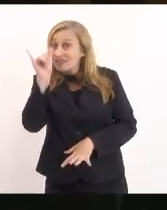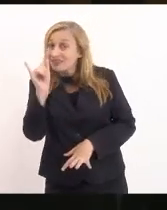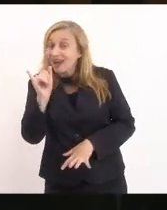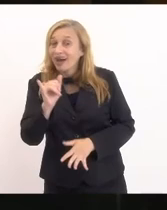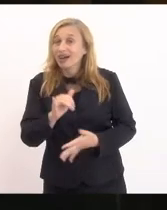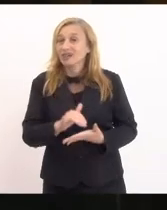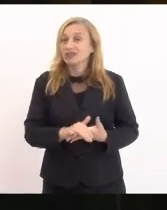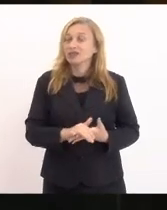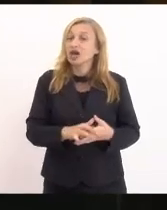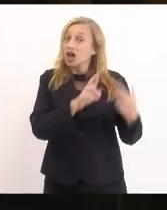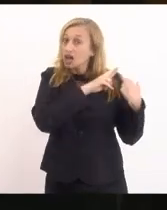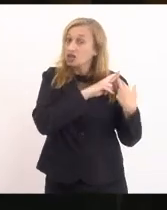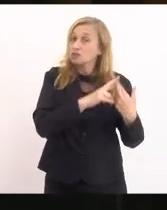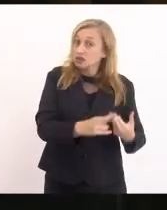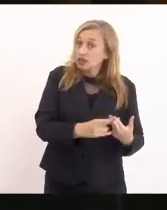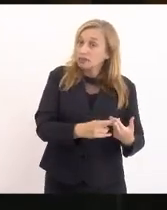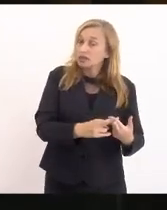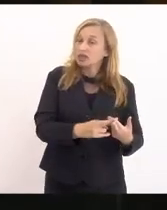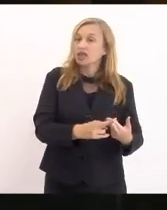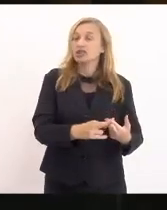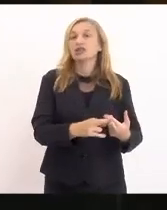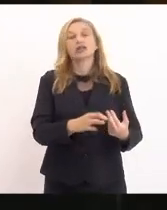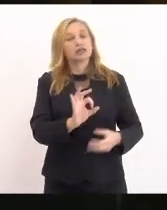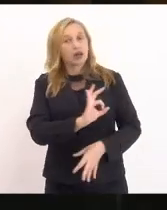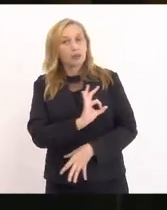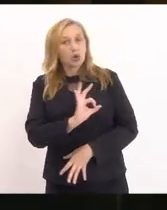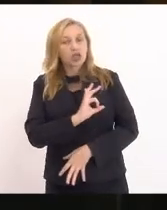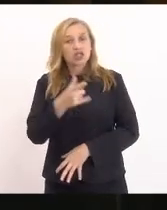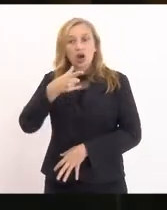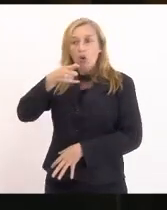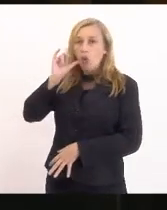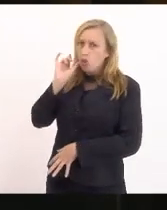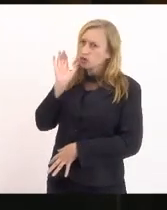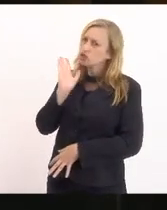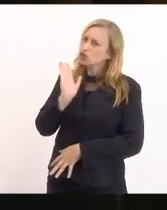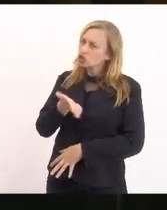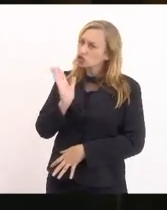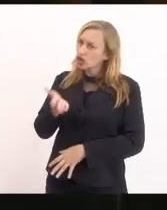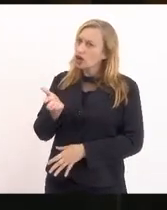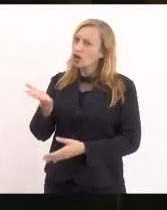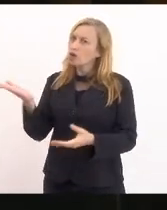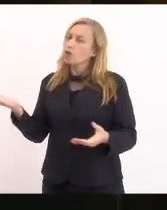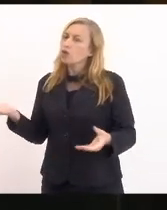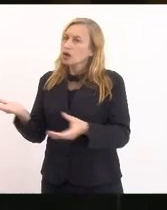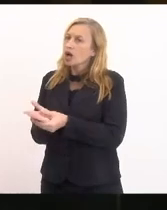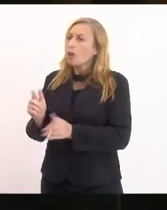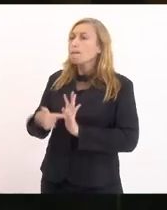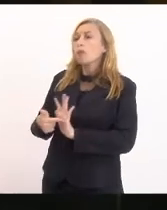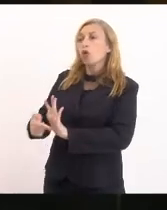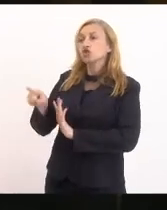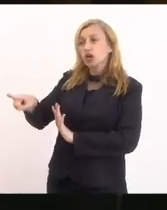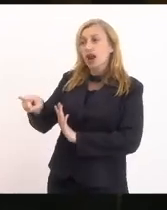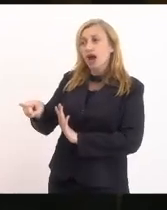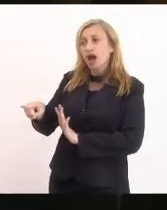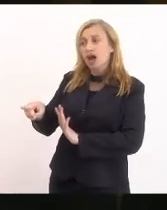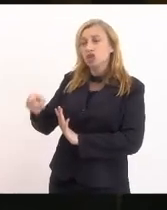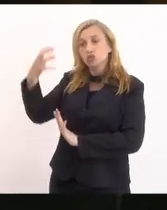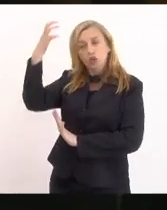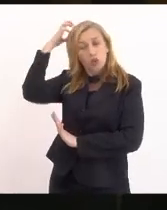de responsabilização. O sargento da polícia ontem, já o inquérito aponta para o seu indiciamento